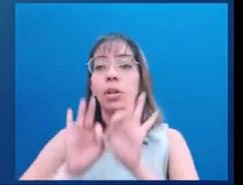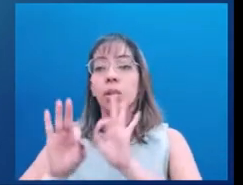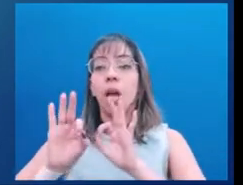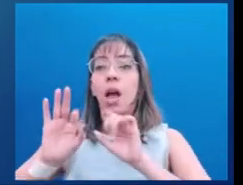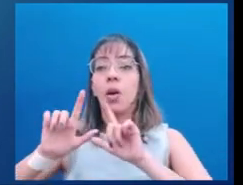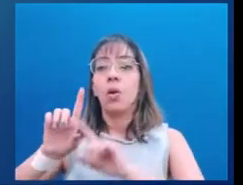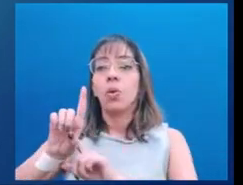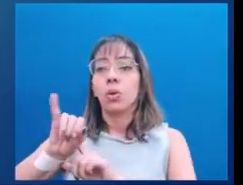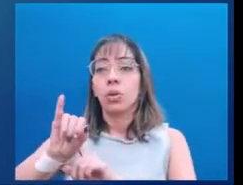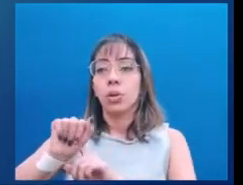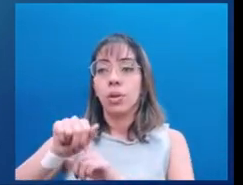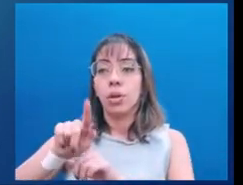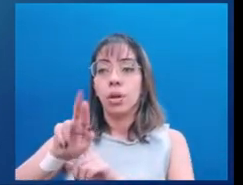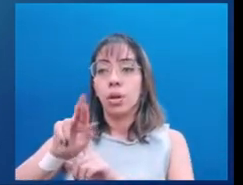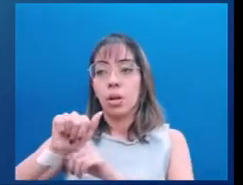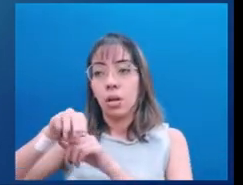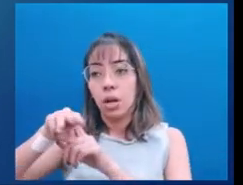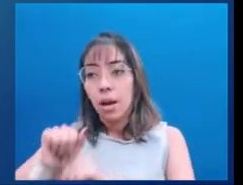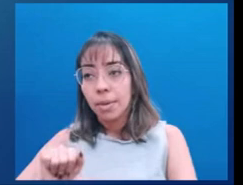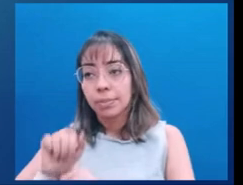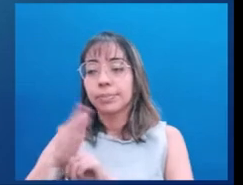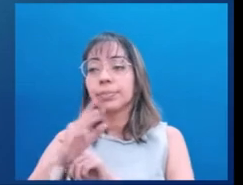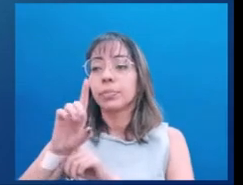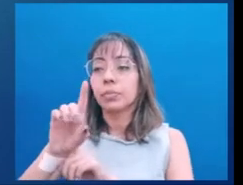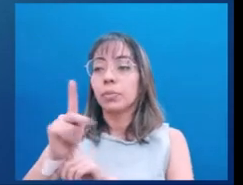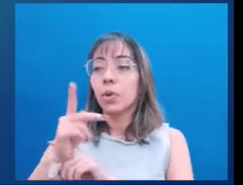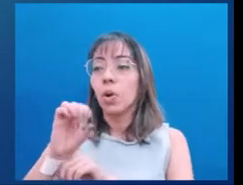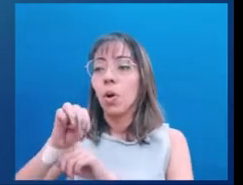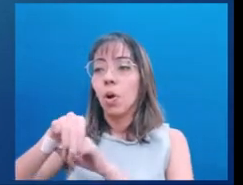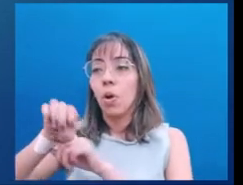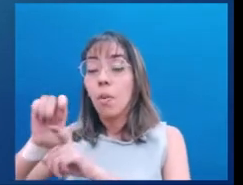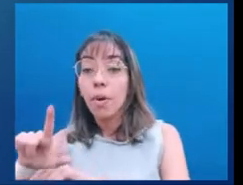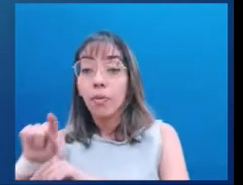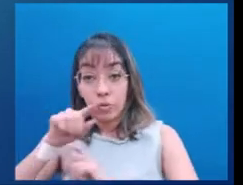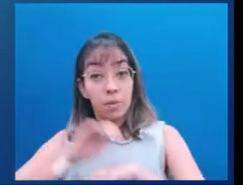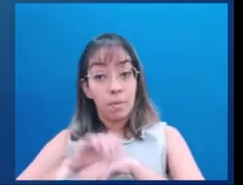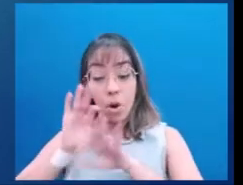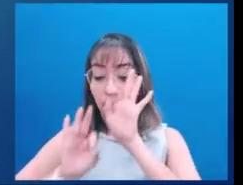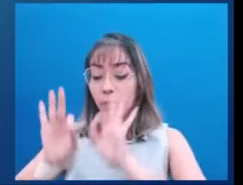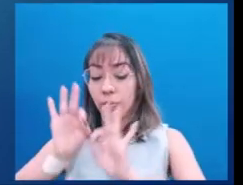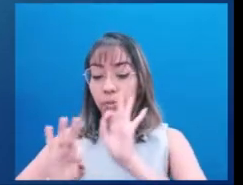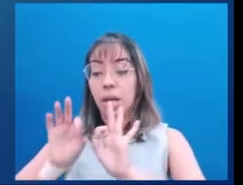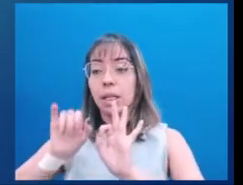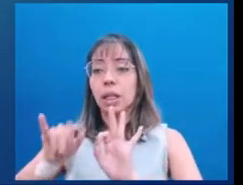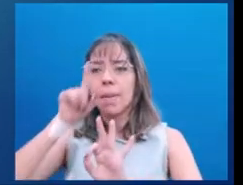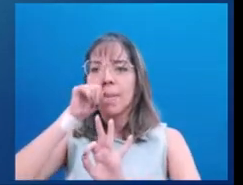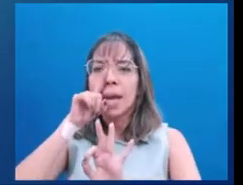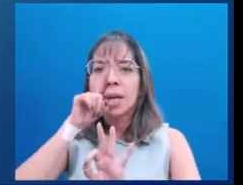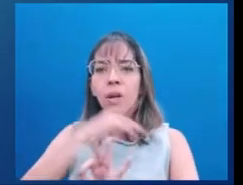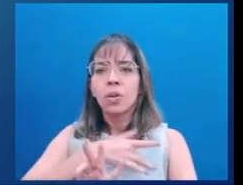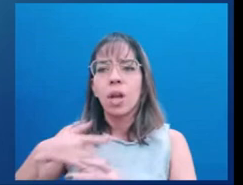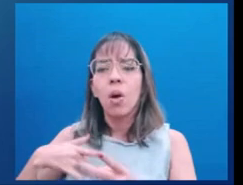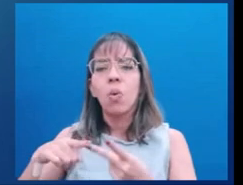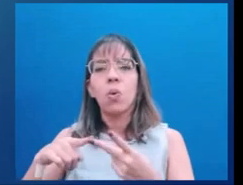elaborar um diagrama de Römel para essa substância, que foi o conteúdo da aula que a gente viu hoje, né? Então, qual é lá a reatividade,